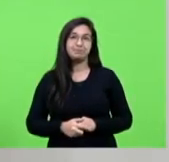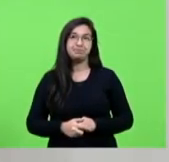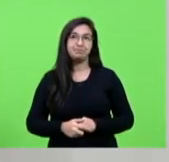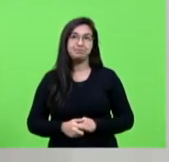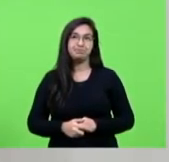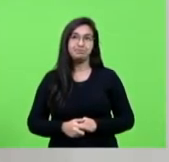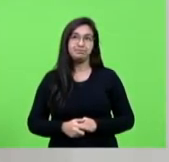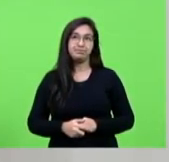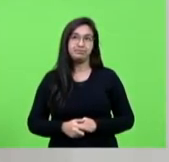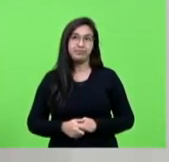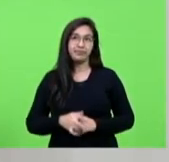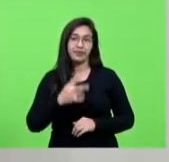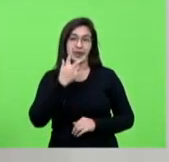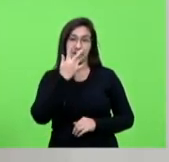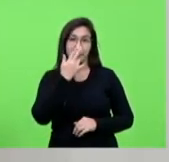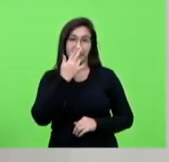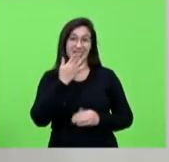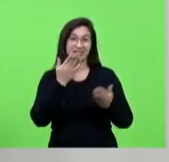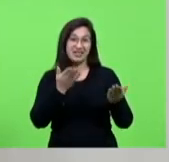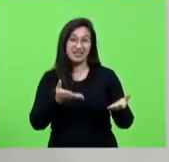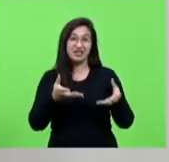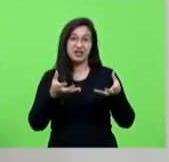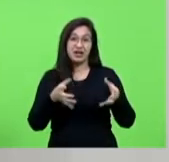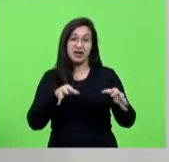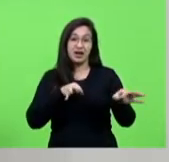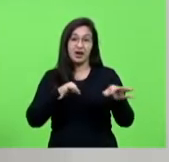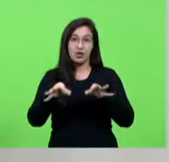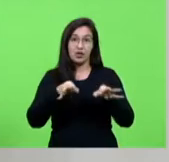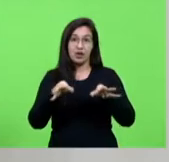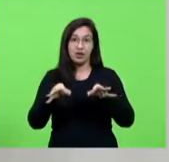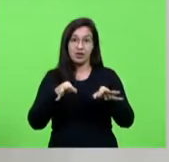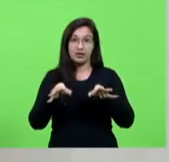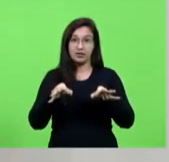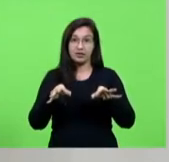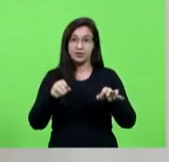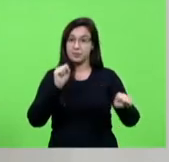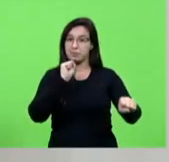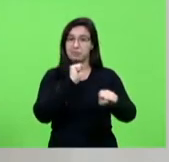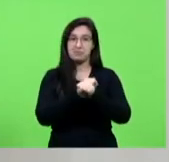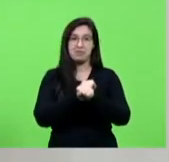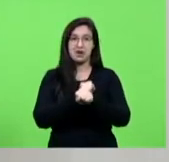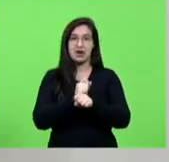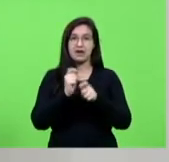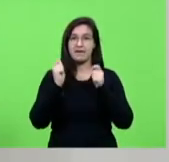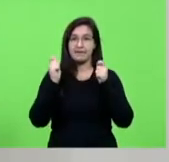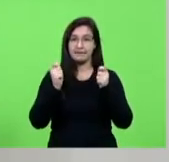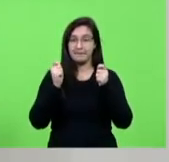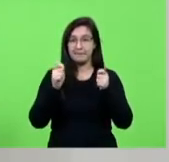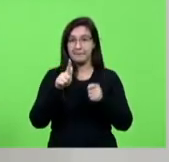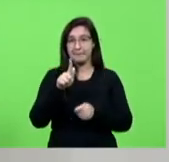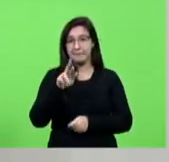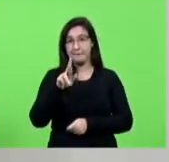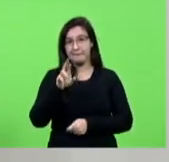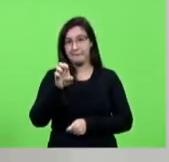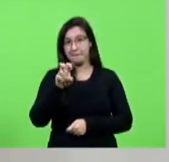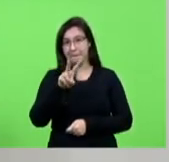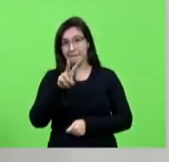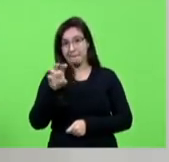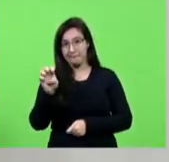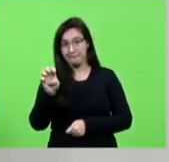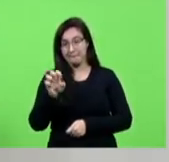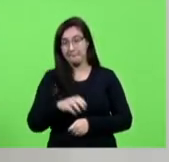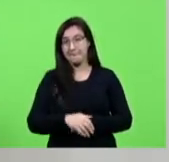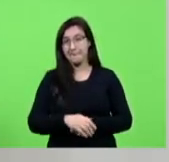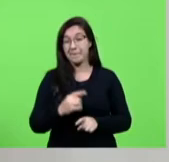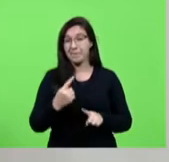previsão de greve. Eles falaram que se não receber parte de um valor que eles acham que não vão receber, porque vão